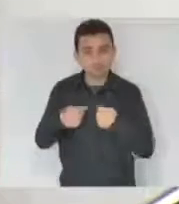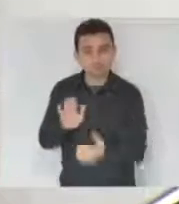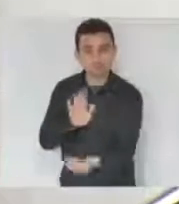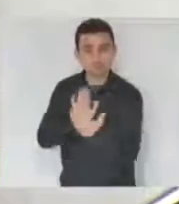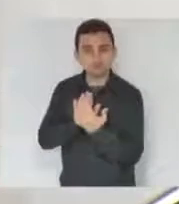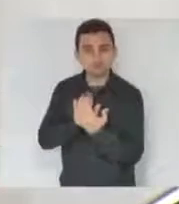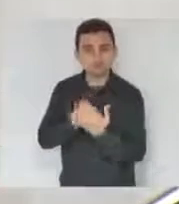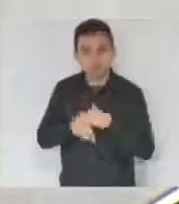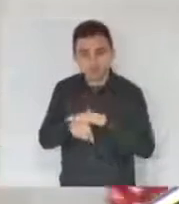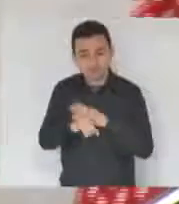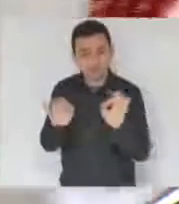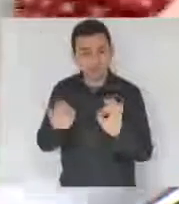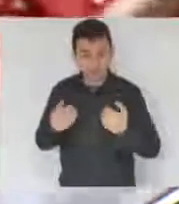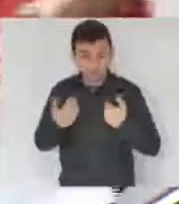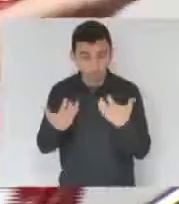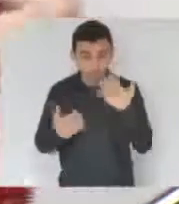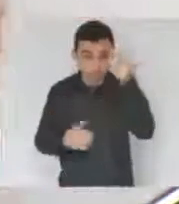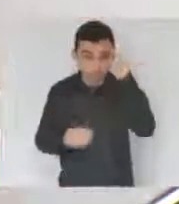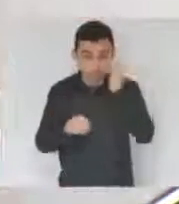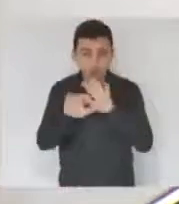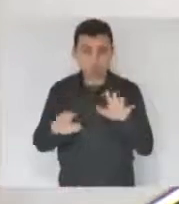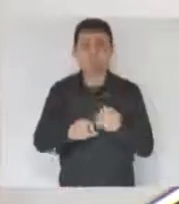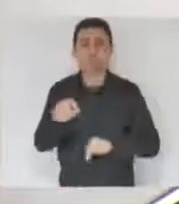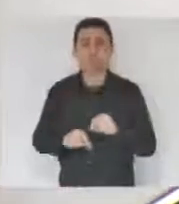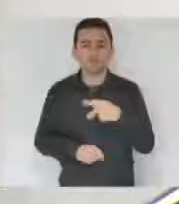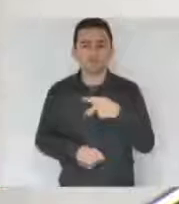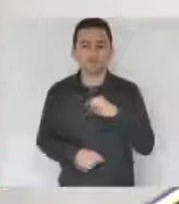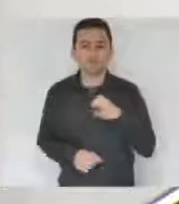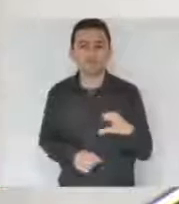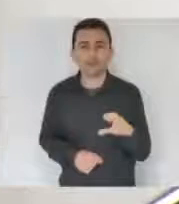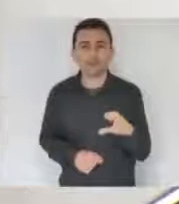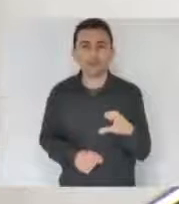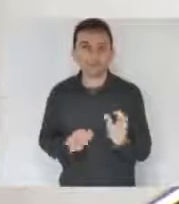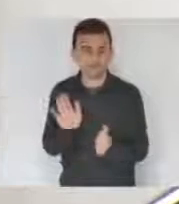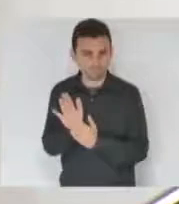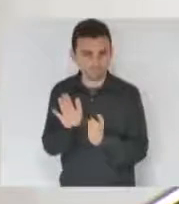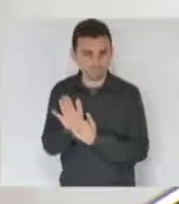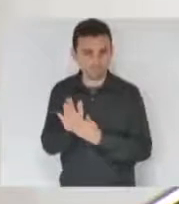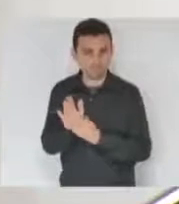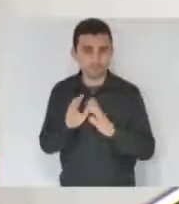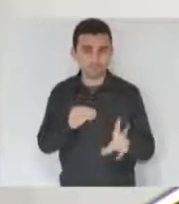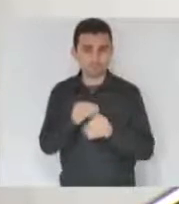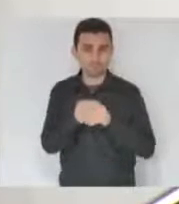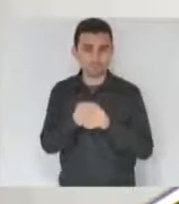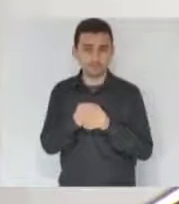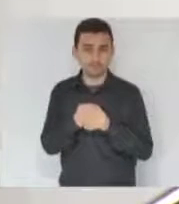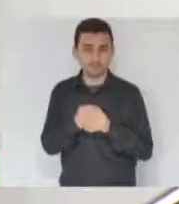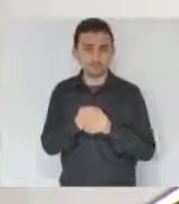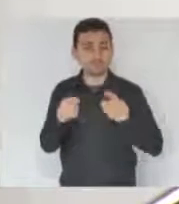Eu queria entender o que que a nossa PEC, a proposição de emenda constitucional que faz com que